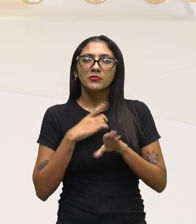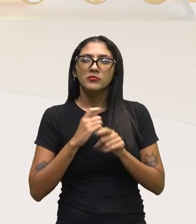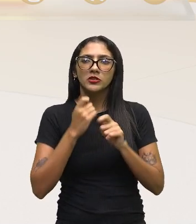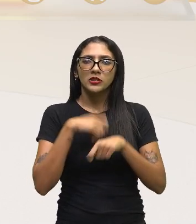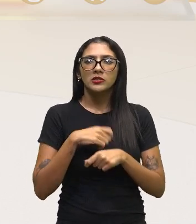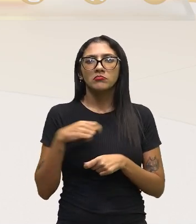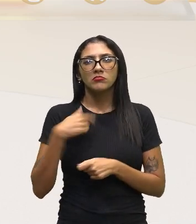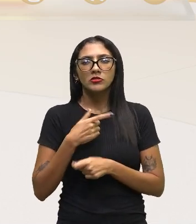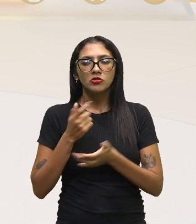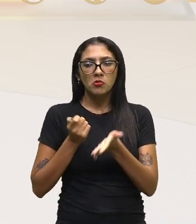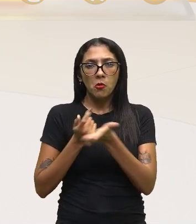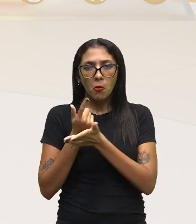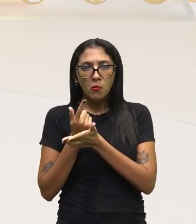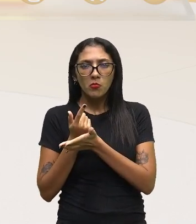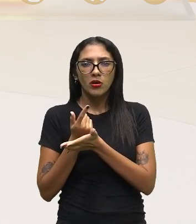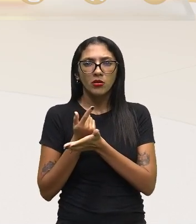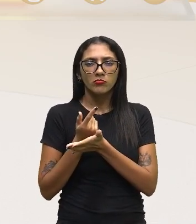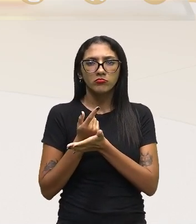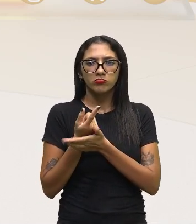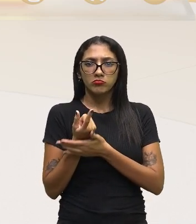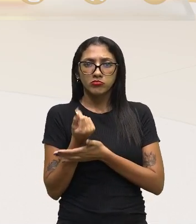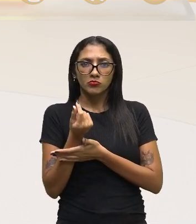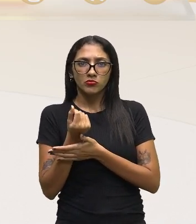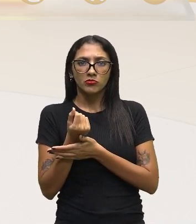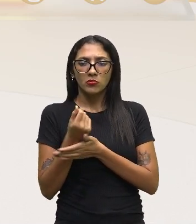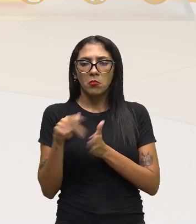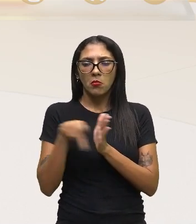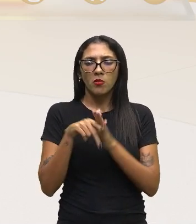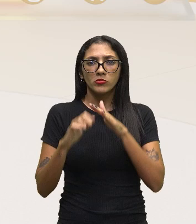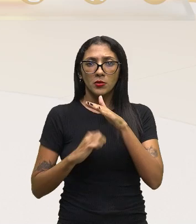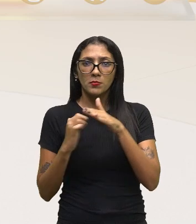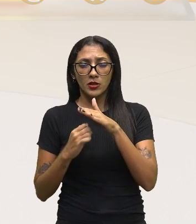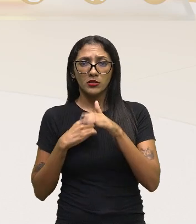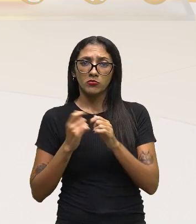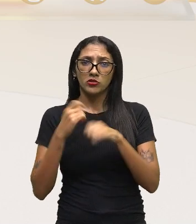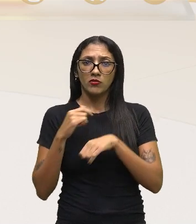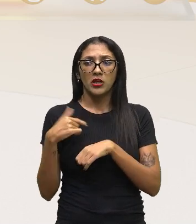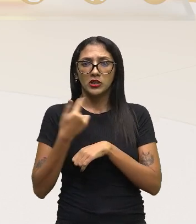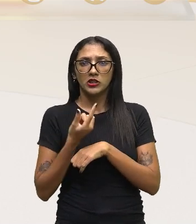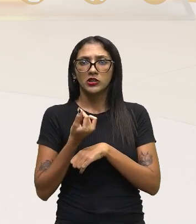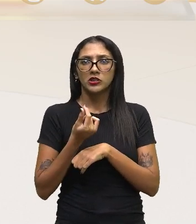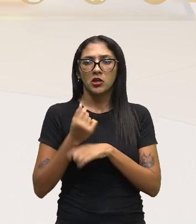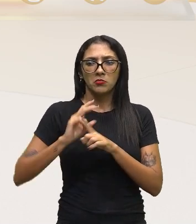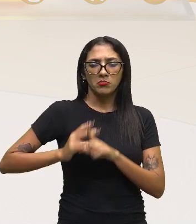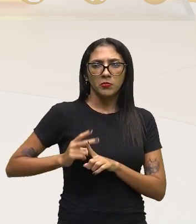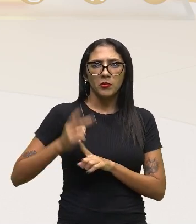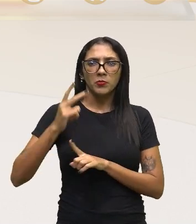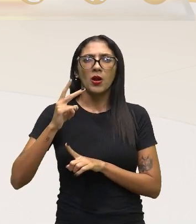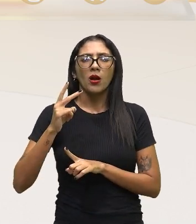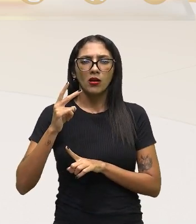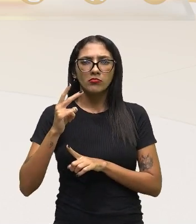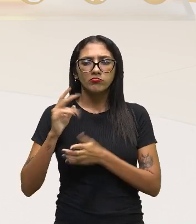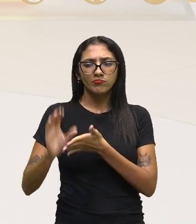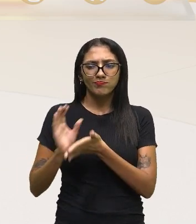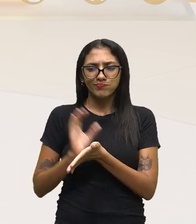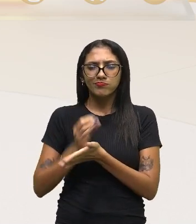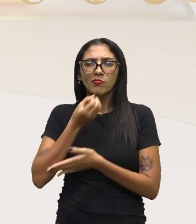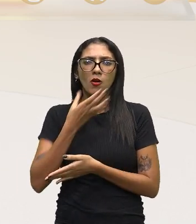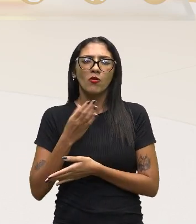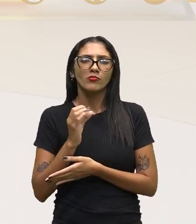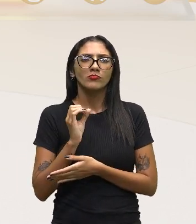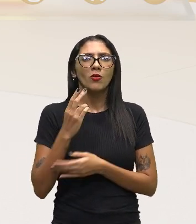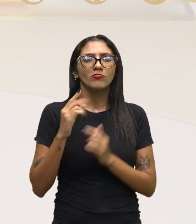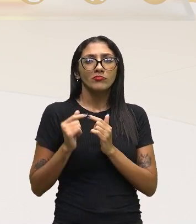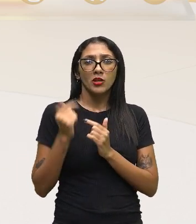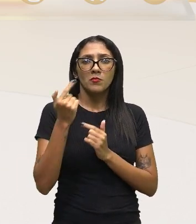uma ação, tudo pode acontecer. Você pode ganhar muito por um tempo, depois você pode